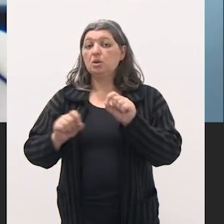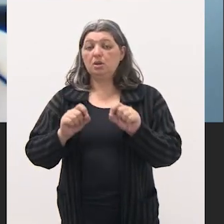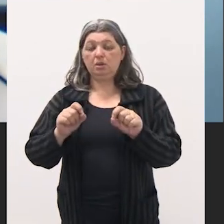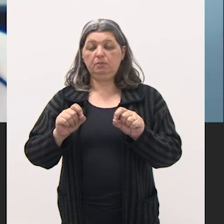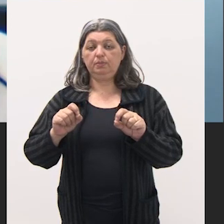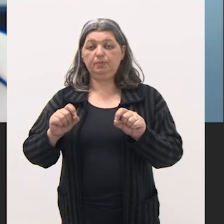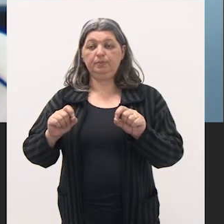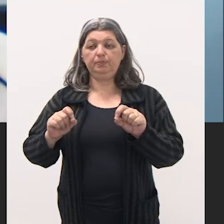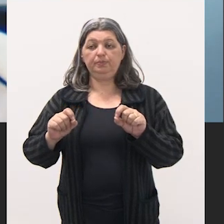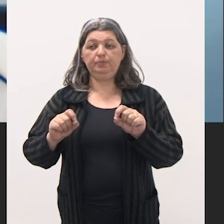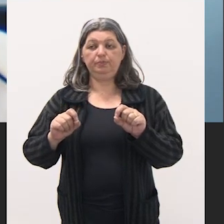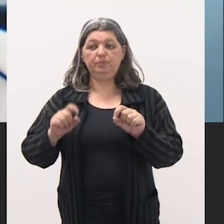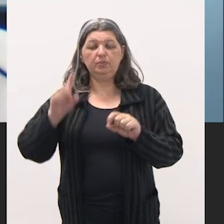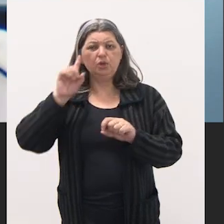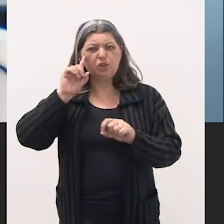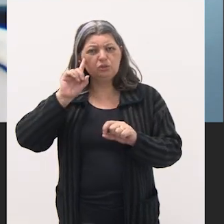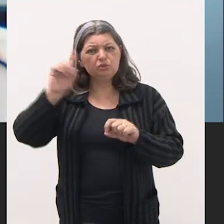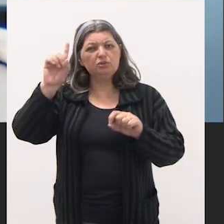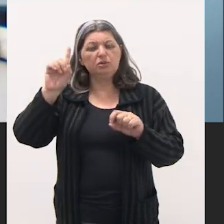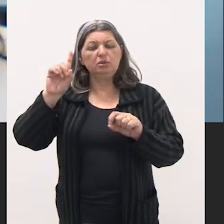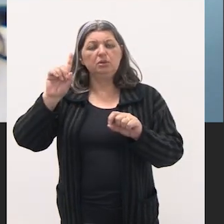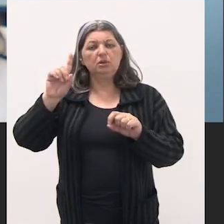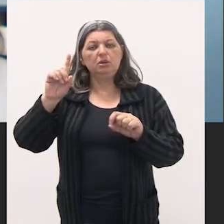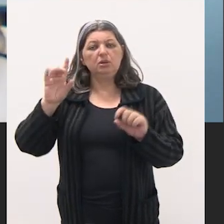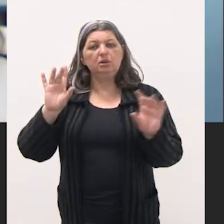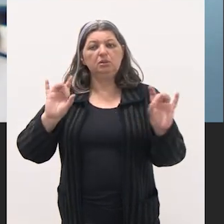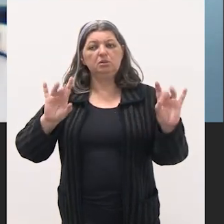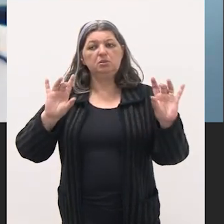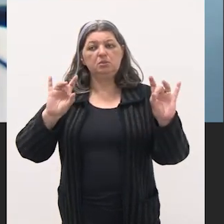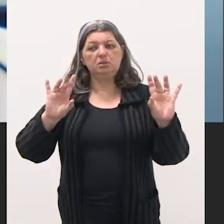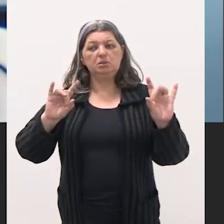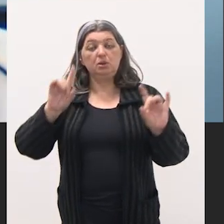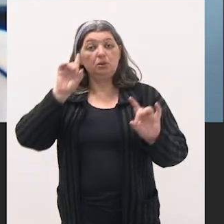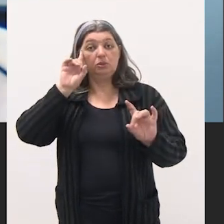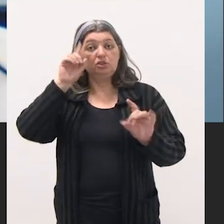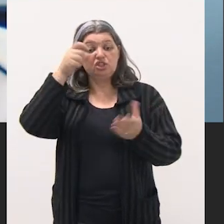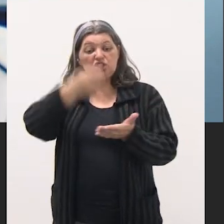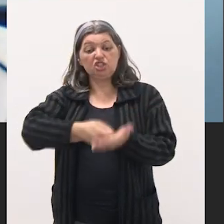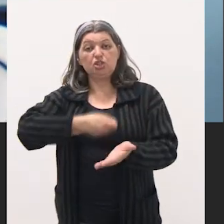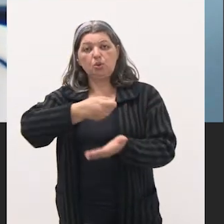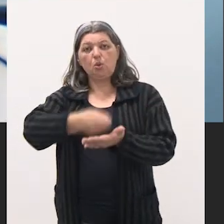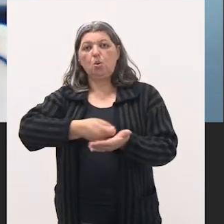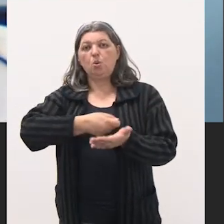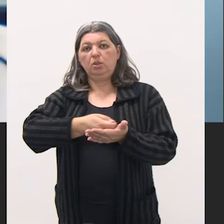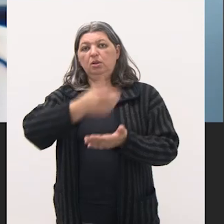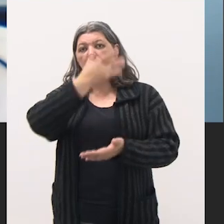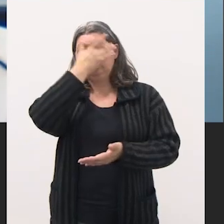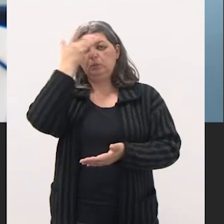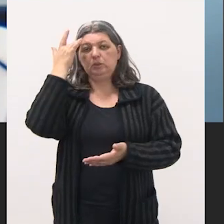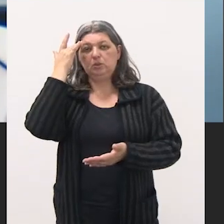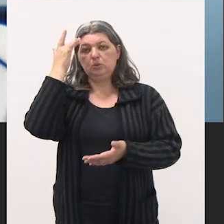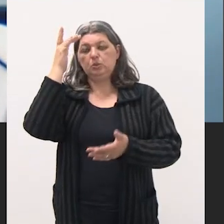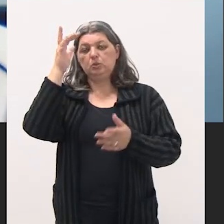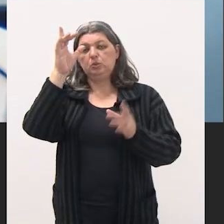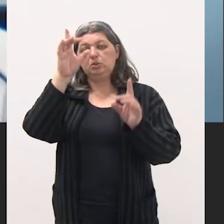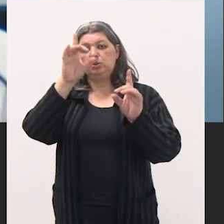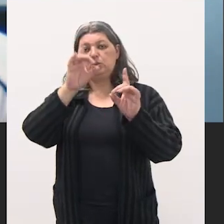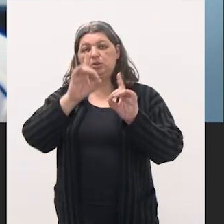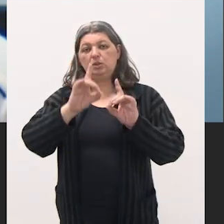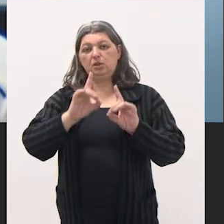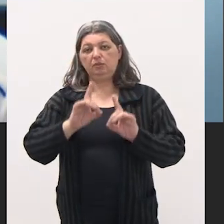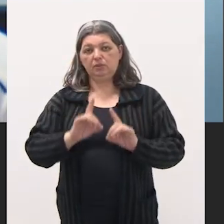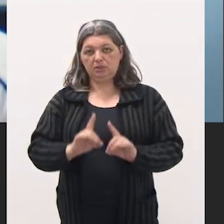contribuição nesse dia tão importante, que é o dia de luta das pessoas com deficiência.